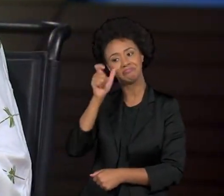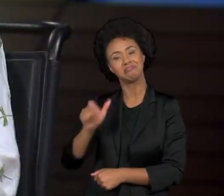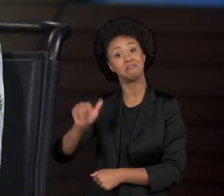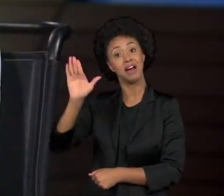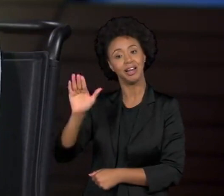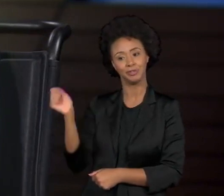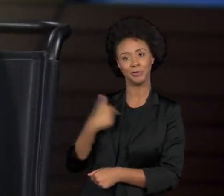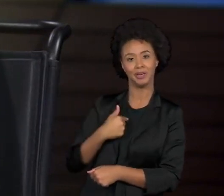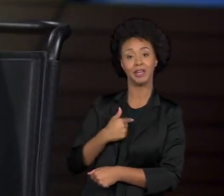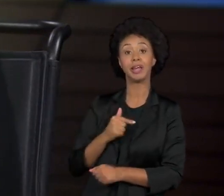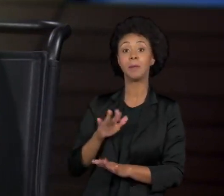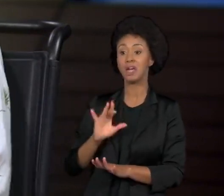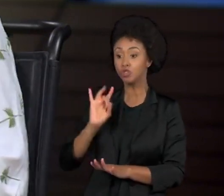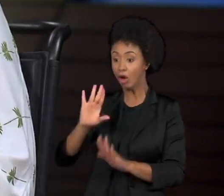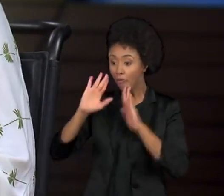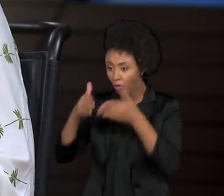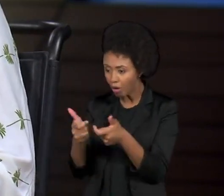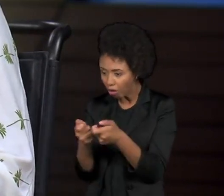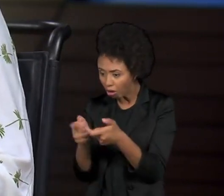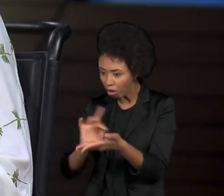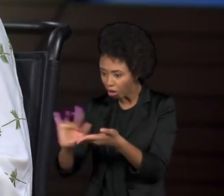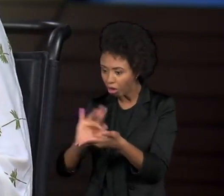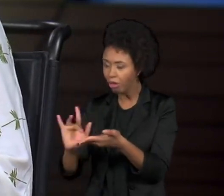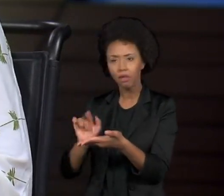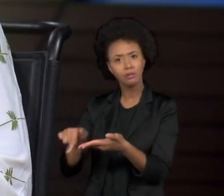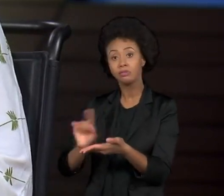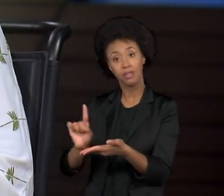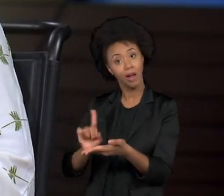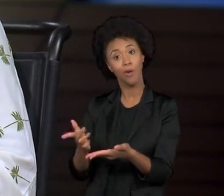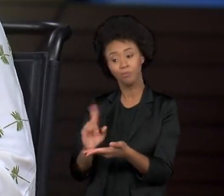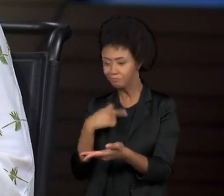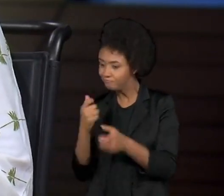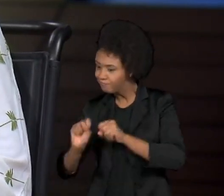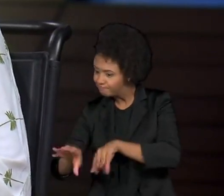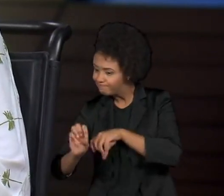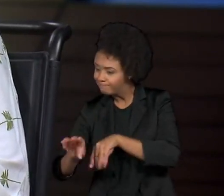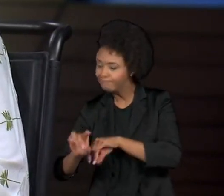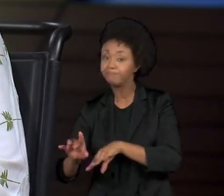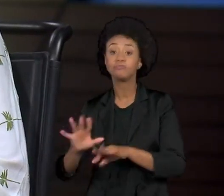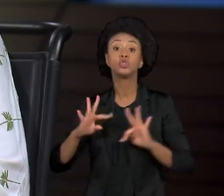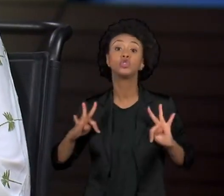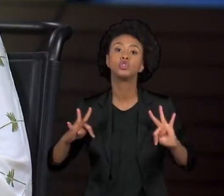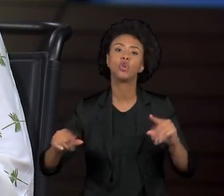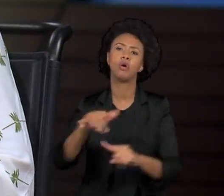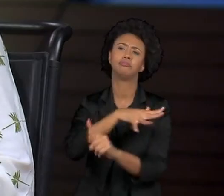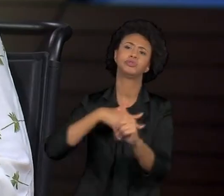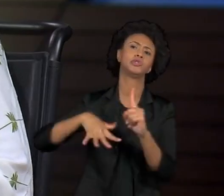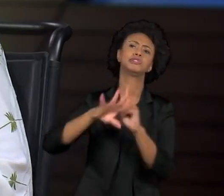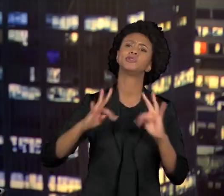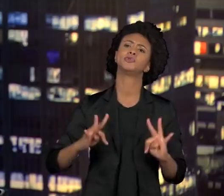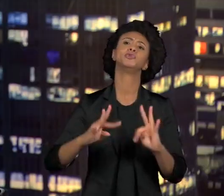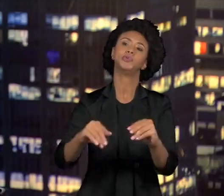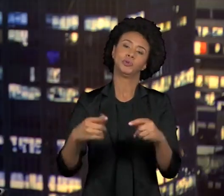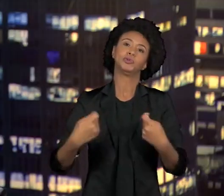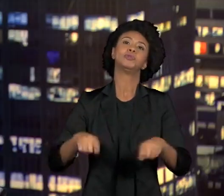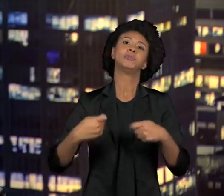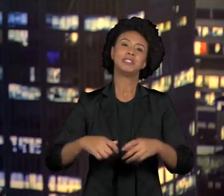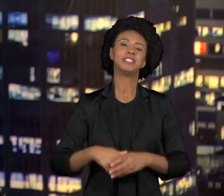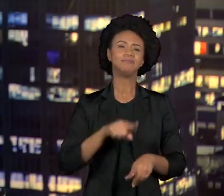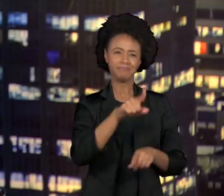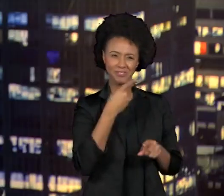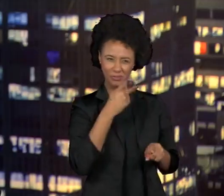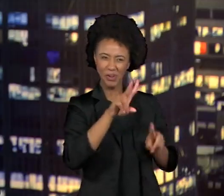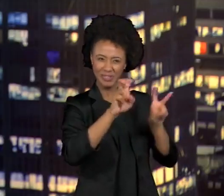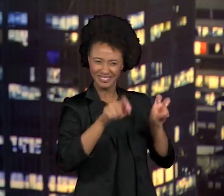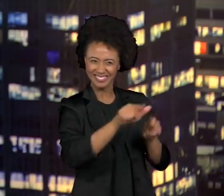pode deixar elas focadas só na telinha, né? Então a gente tem que... é uma ação geral da sociedade, né? Por falar em crianças,